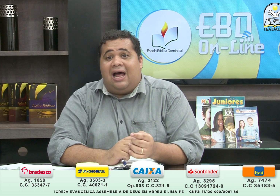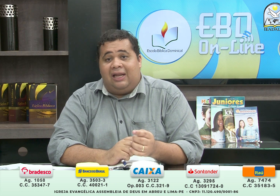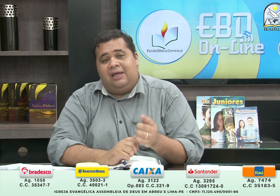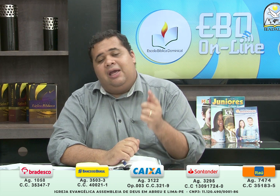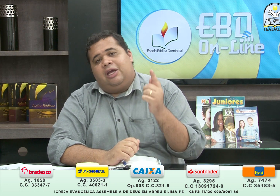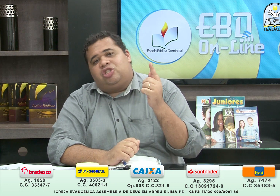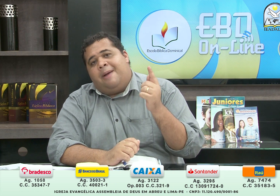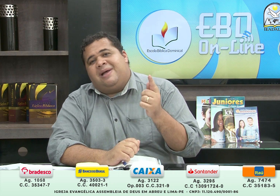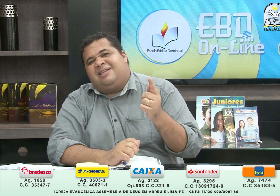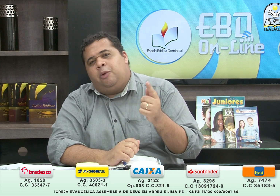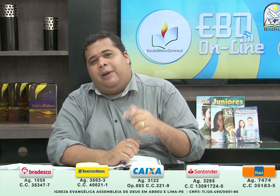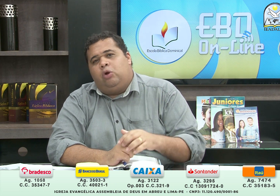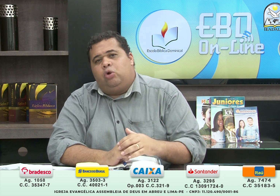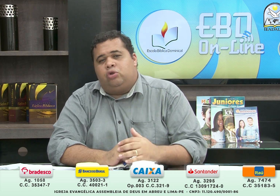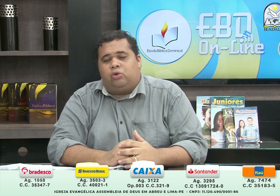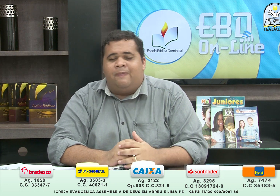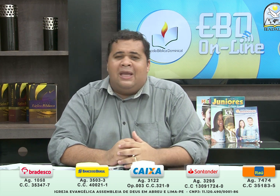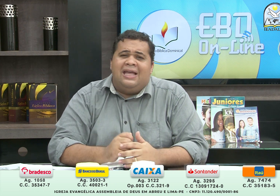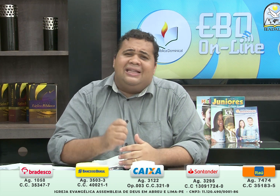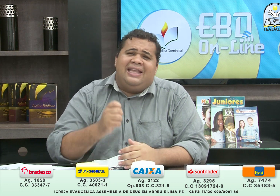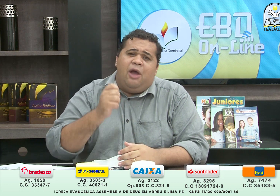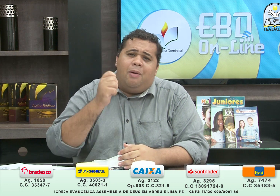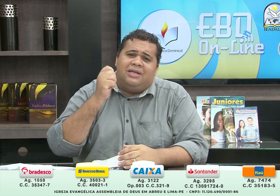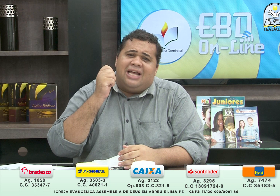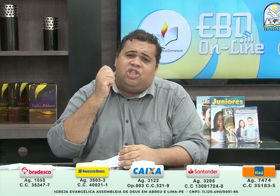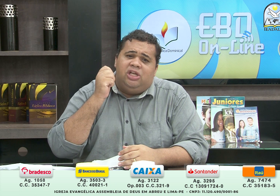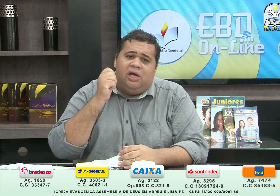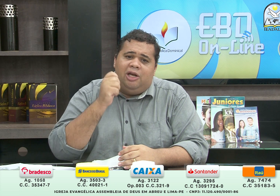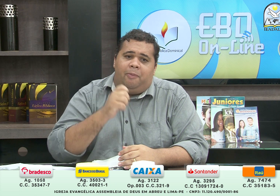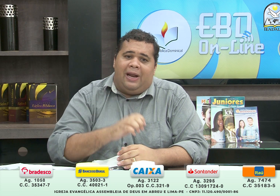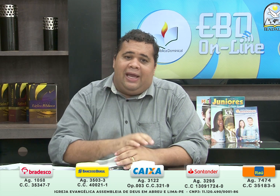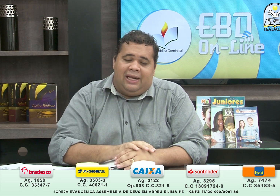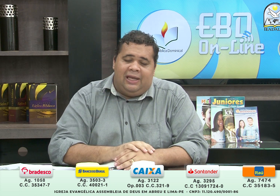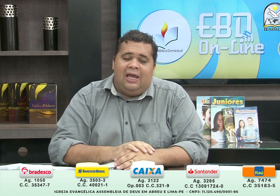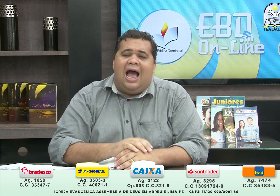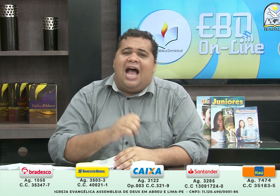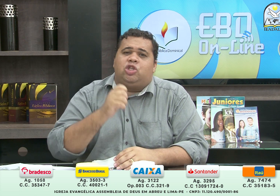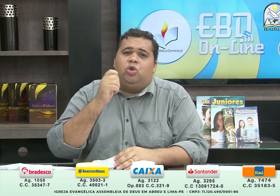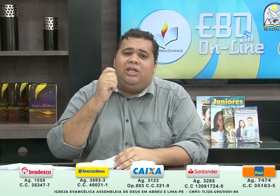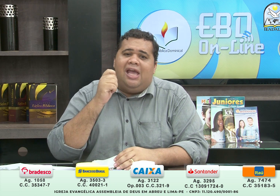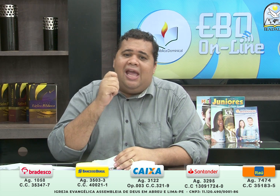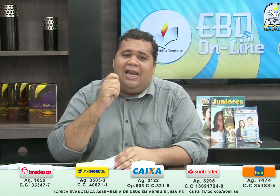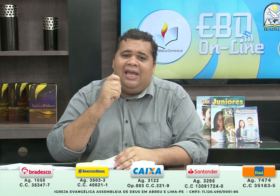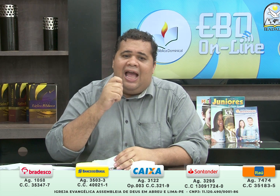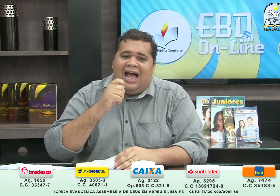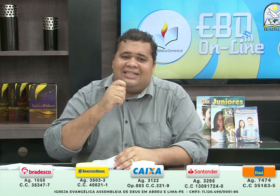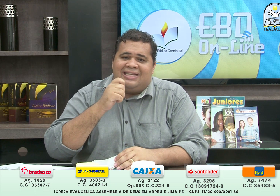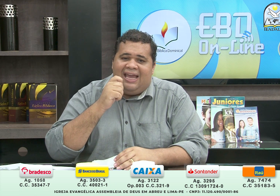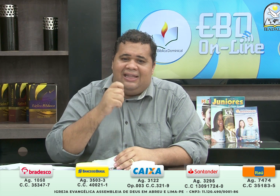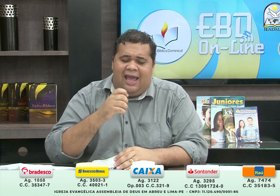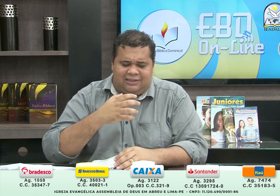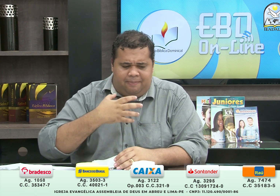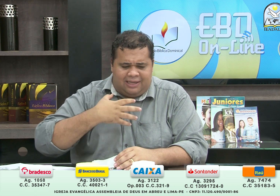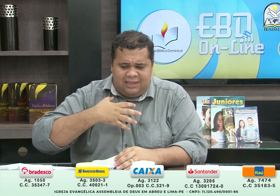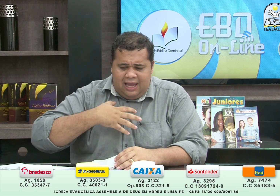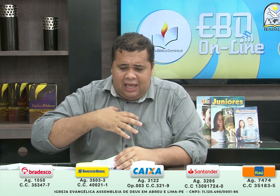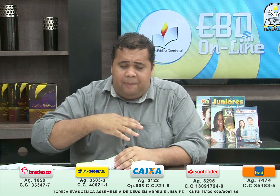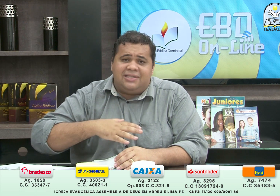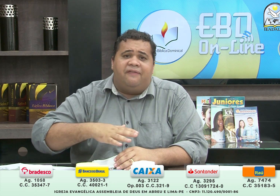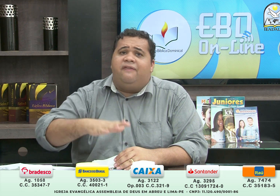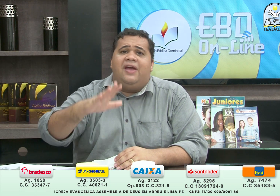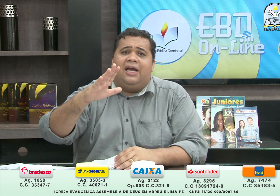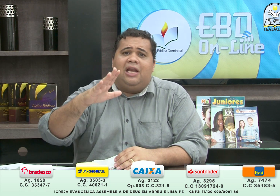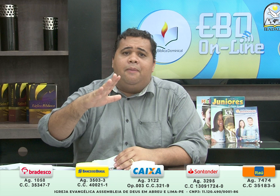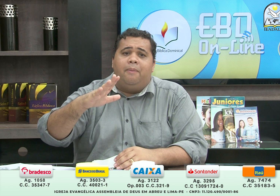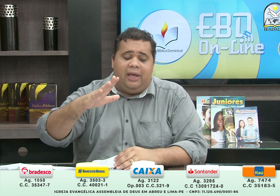sua sala que está passando pelo luto dê uma mensagem de ânimo para ele ajude ele a sair dessa mas ele